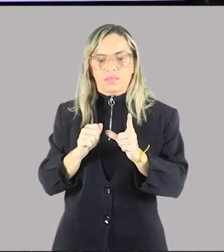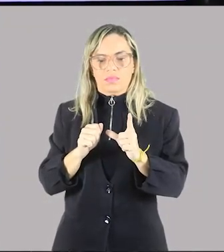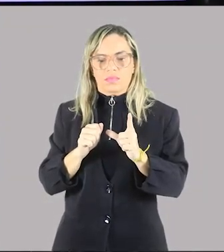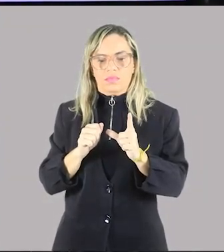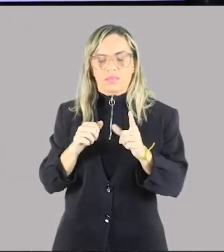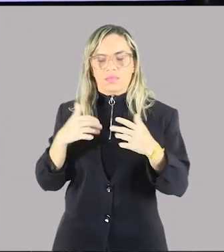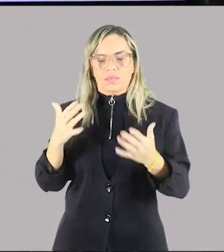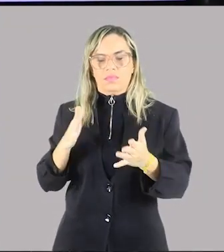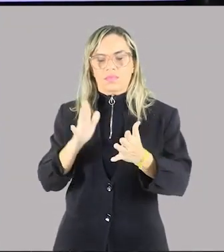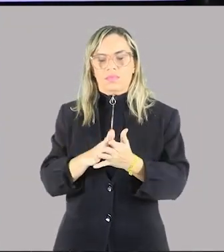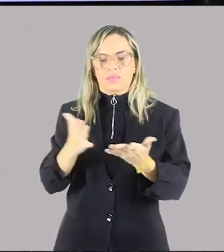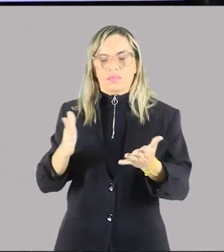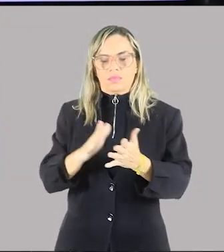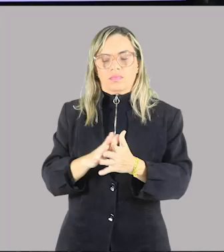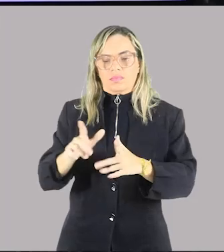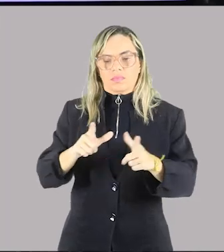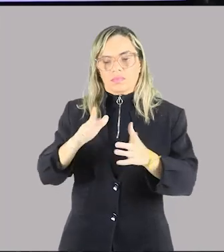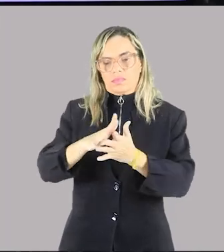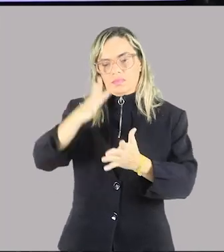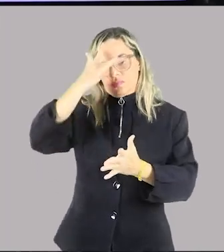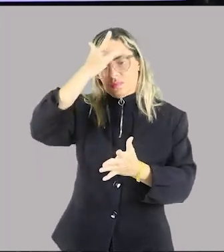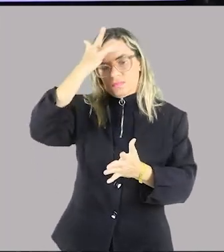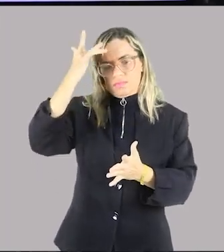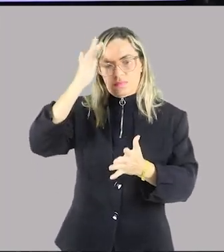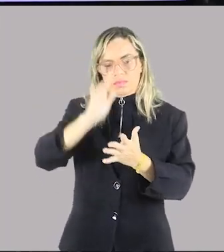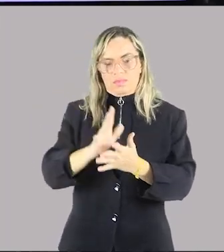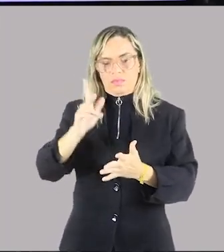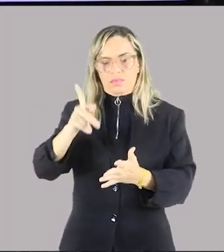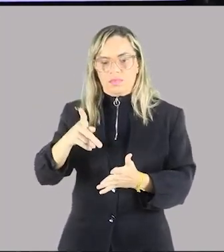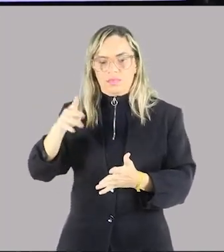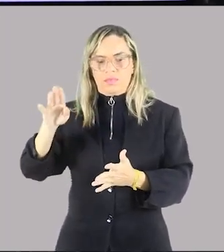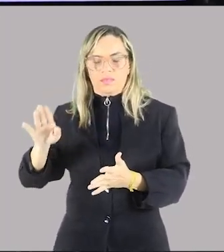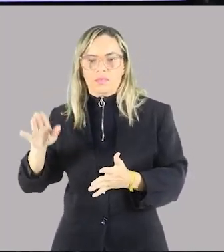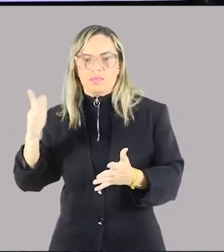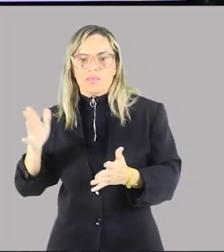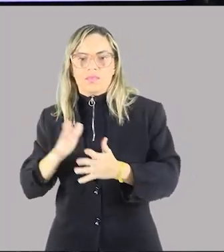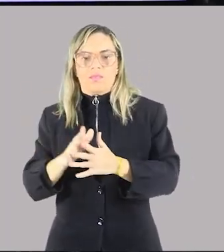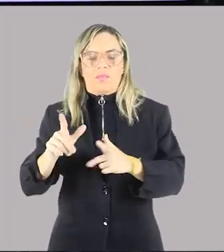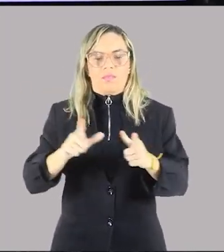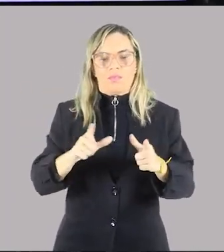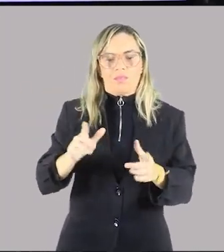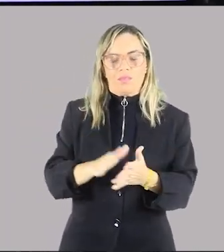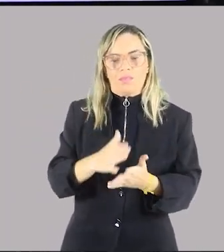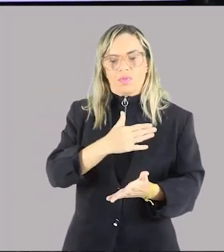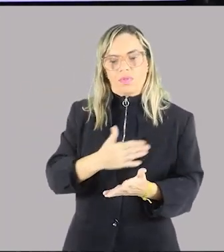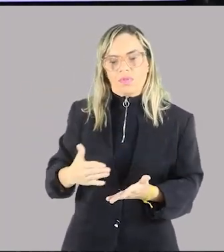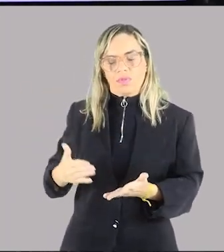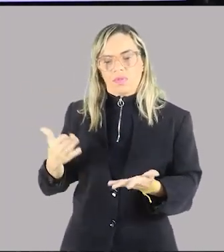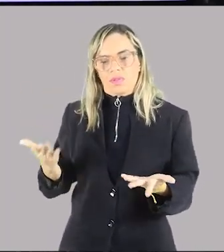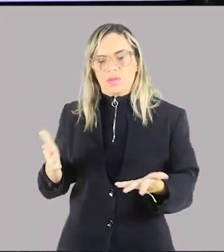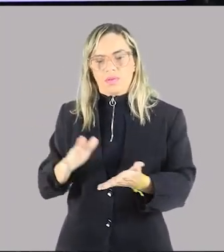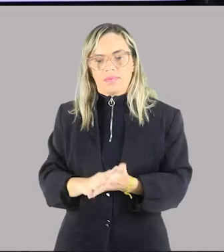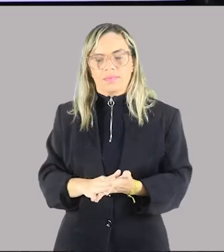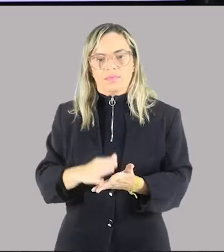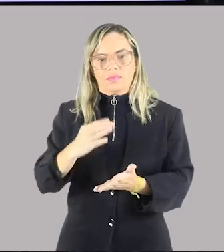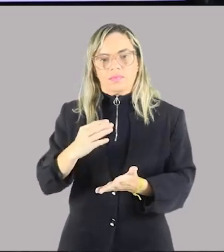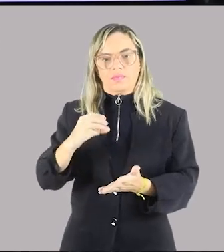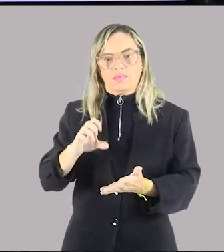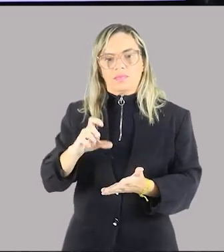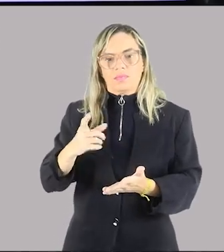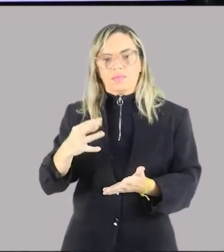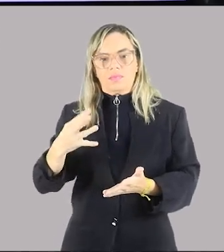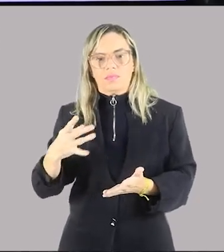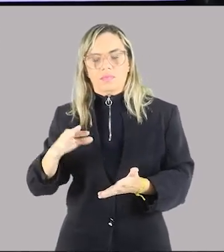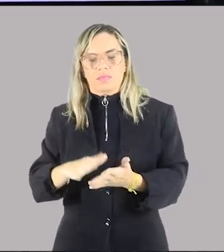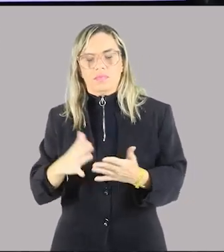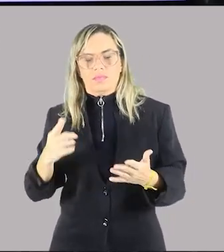Quando a gente fala de empregado público, nós estamos falando daqueles servidores estatais de regime seletista. Perfeito?